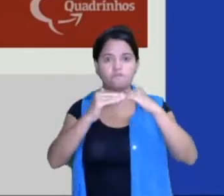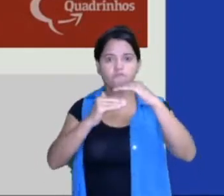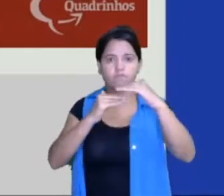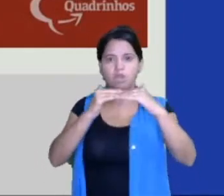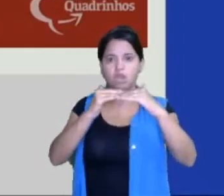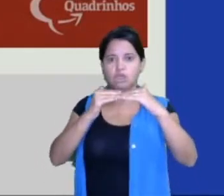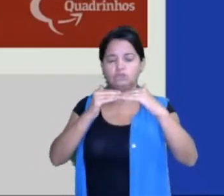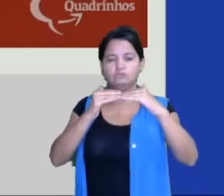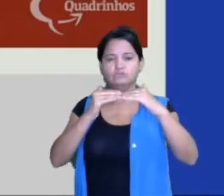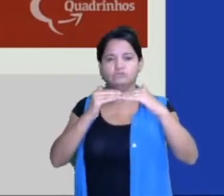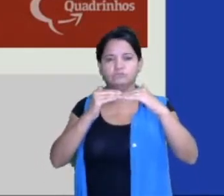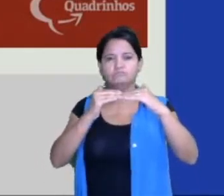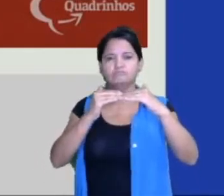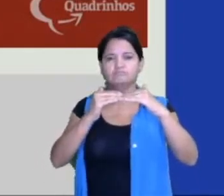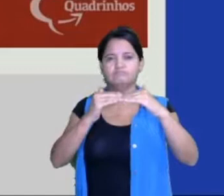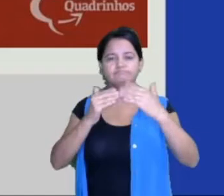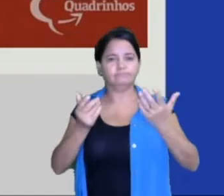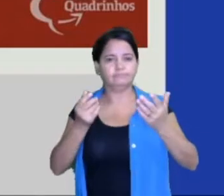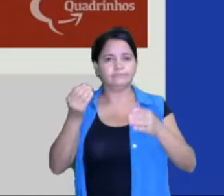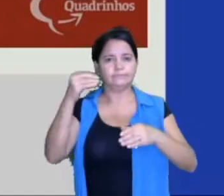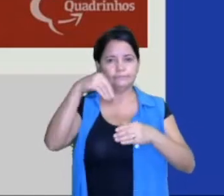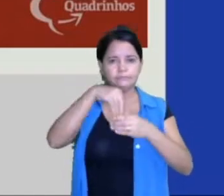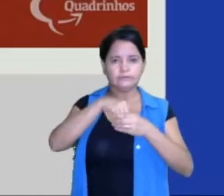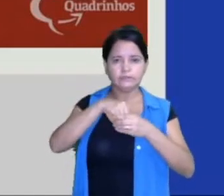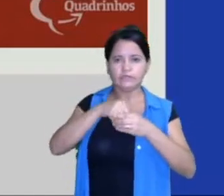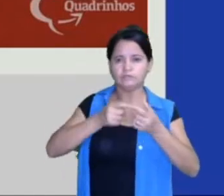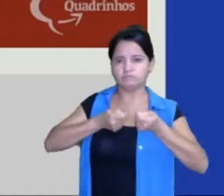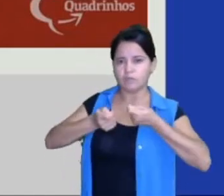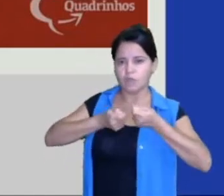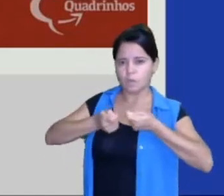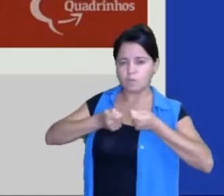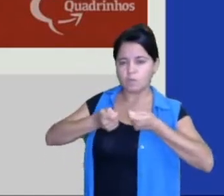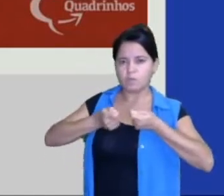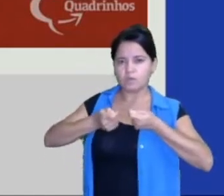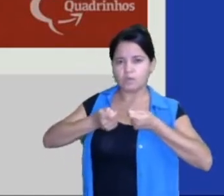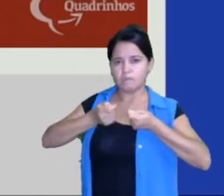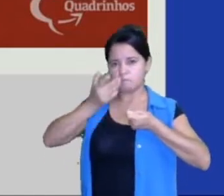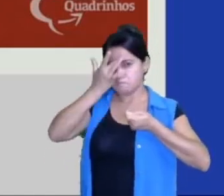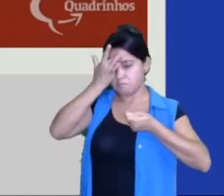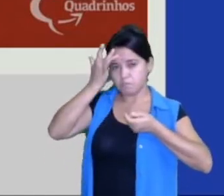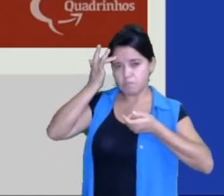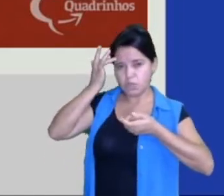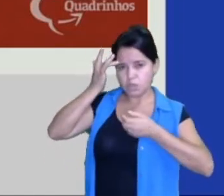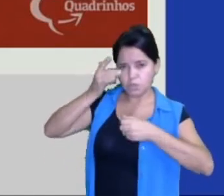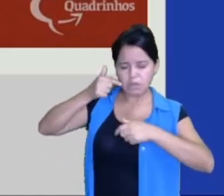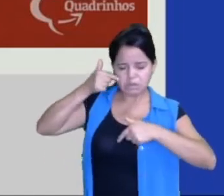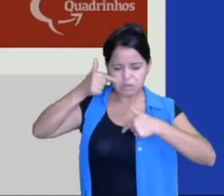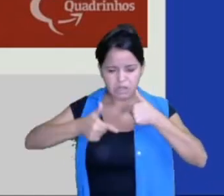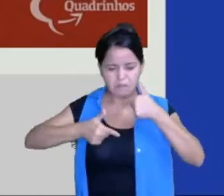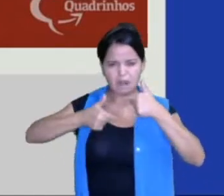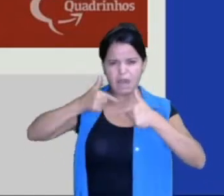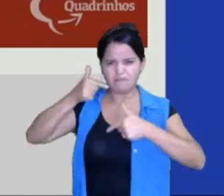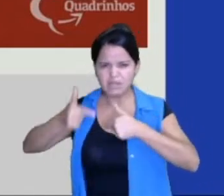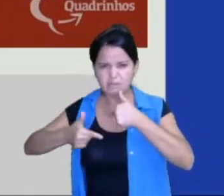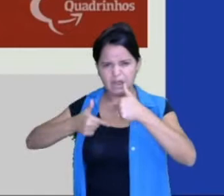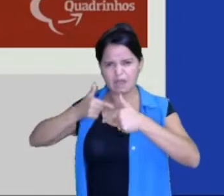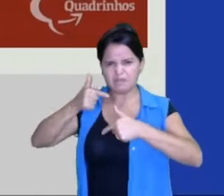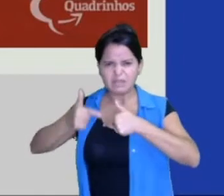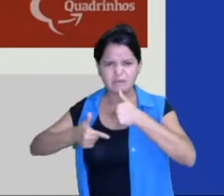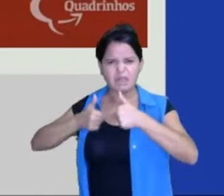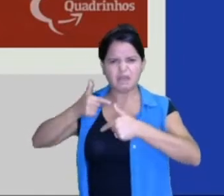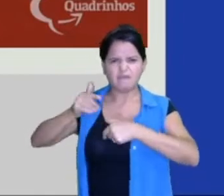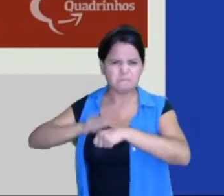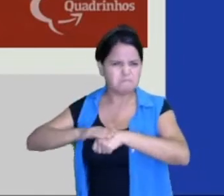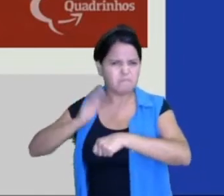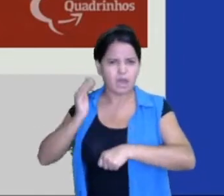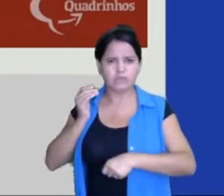bastante, exaustivamente, por 11, 12 horas ou até mais. Não existia uma preocupação